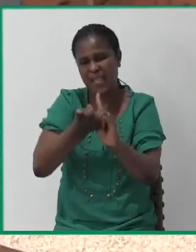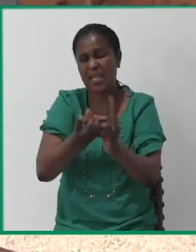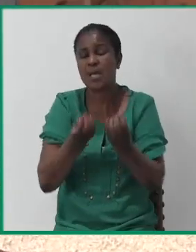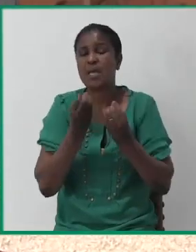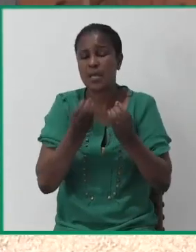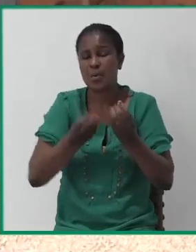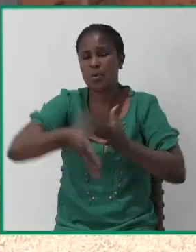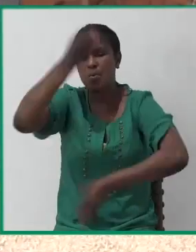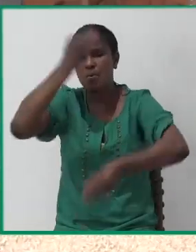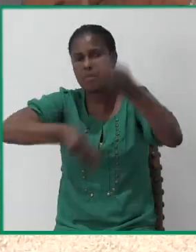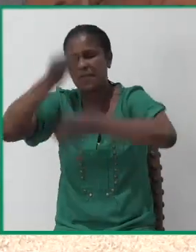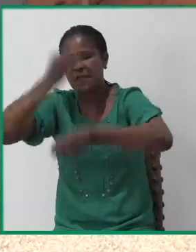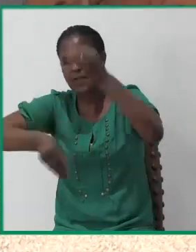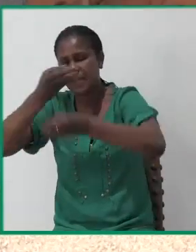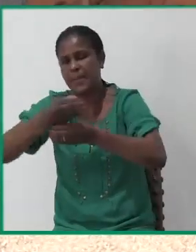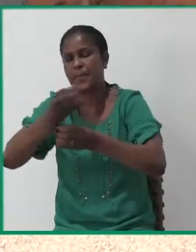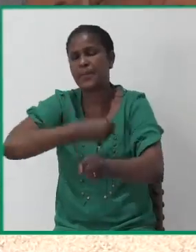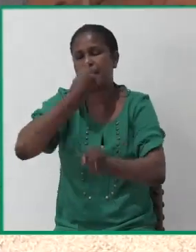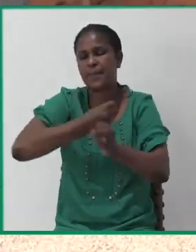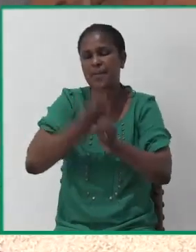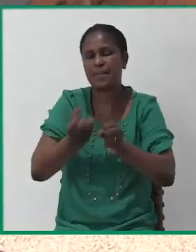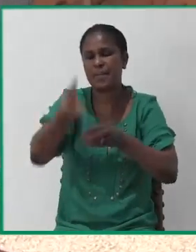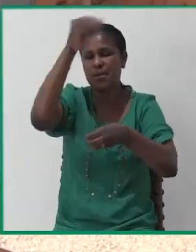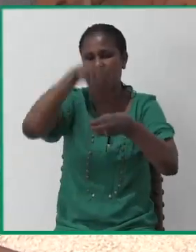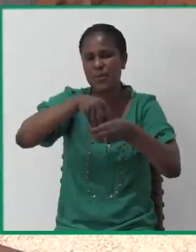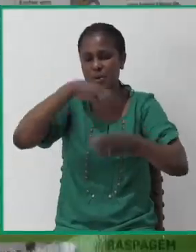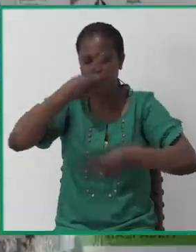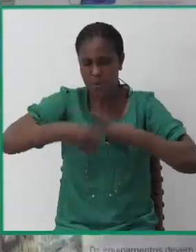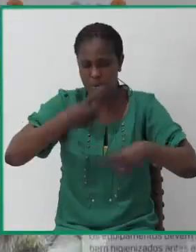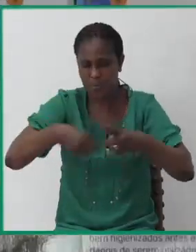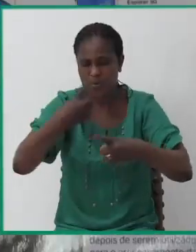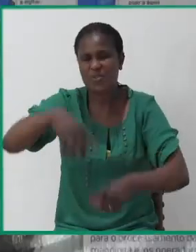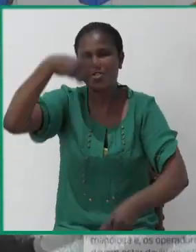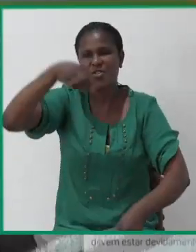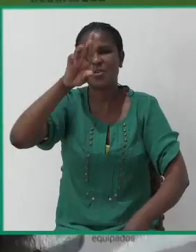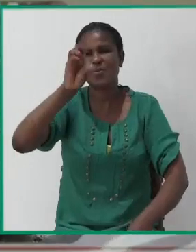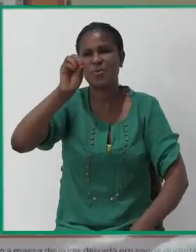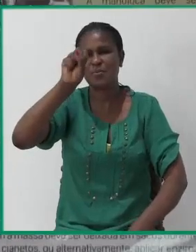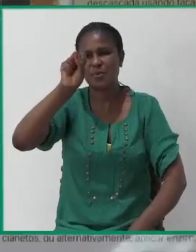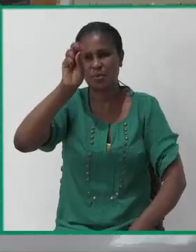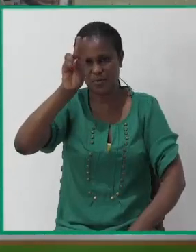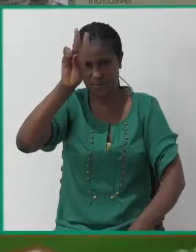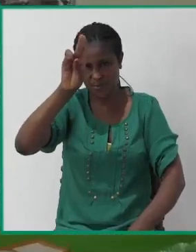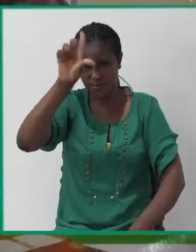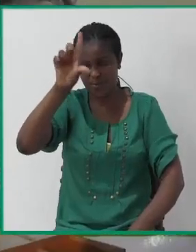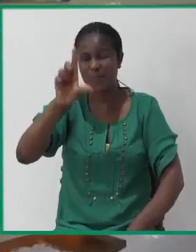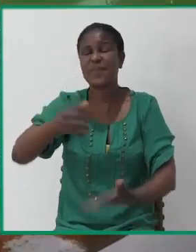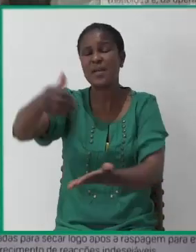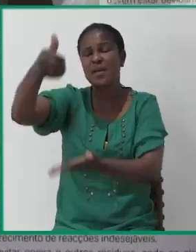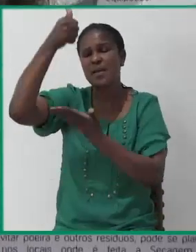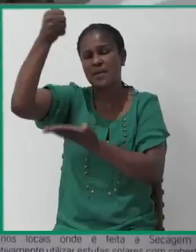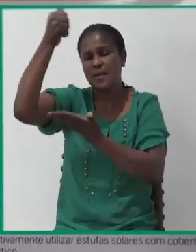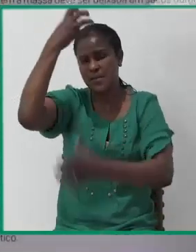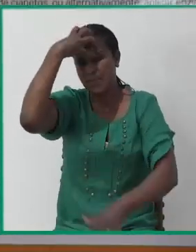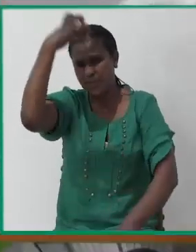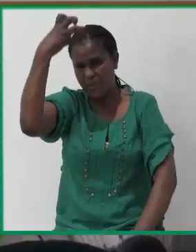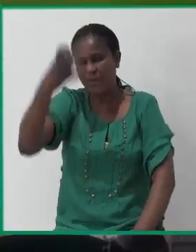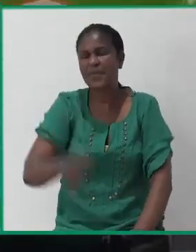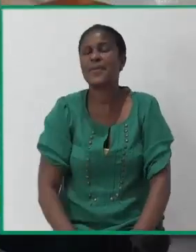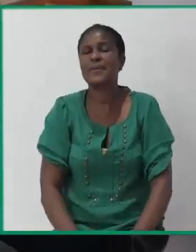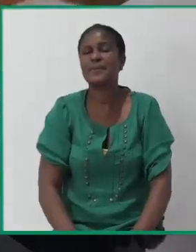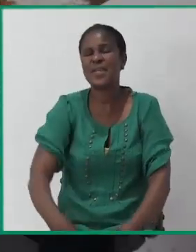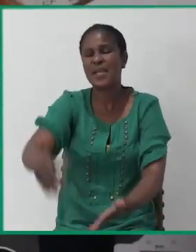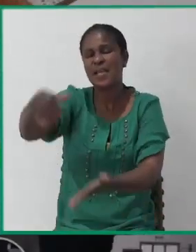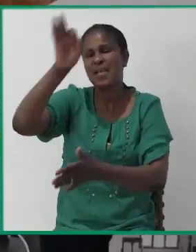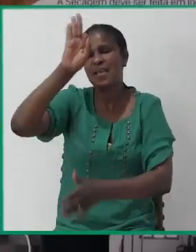com o mercado. O trabalho enquadra-se no âmbito do projeto ProSul, financiado pelo Governo e pelo Fundo Internacional de